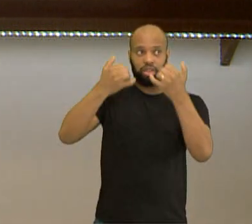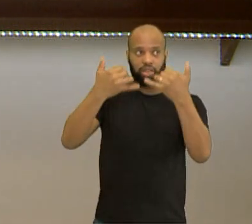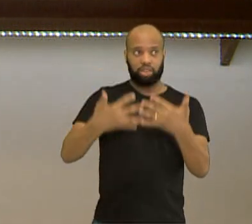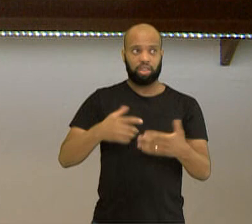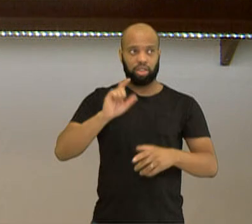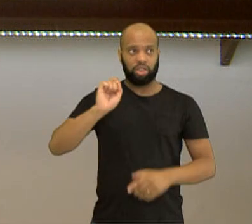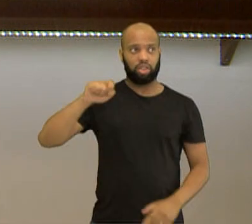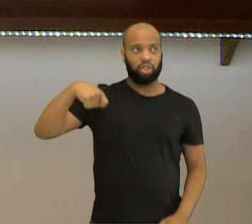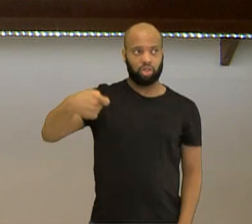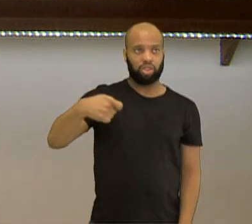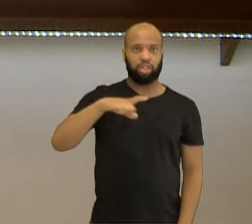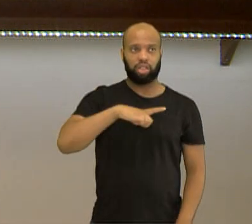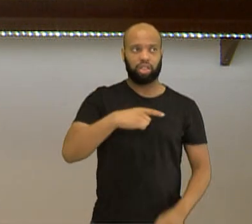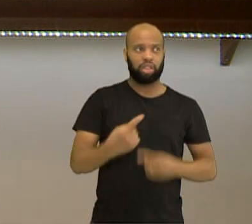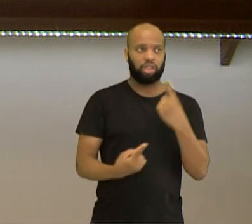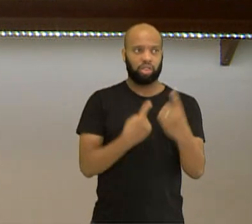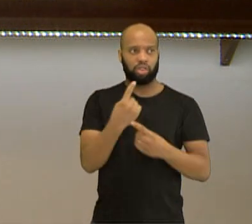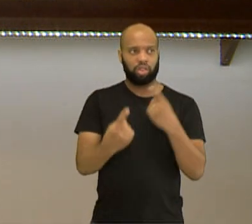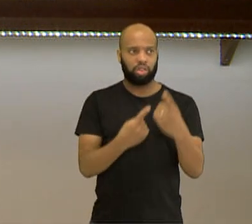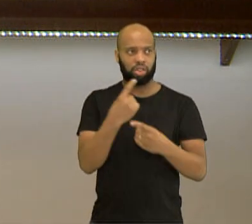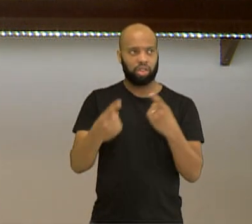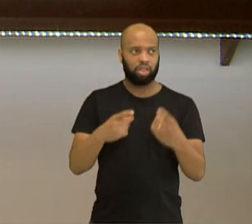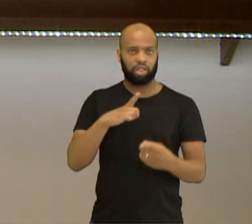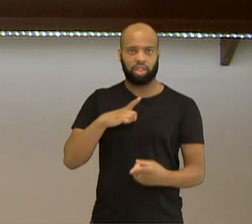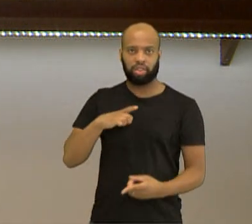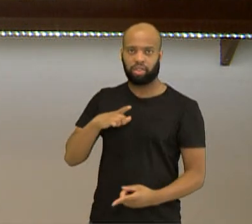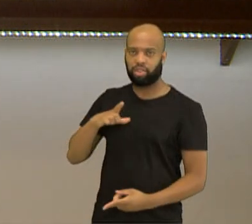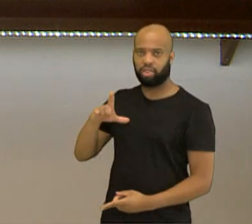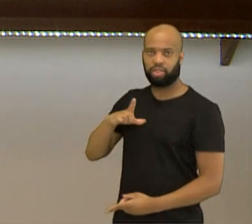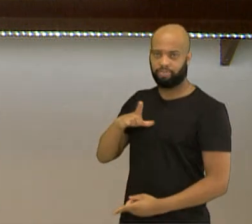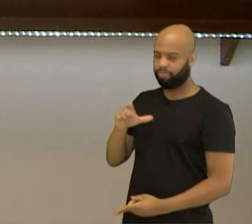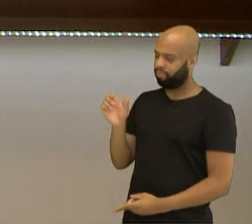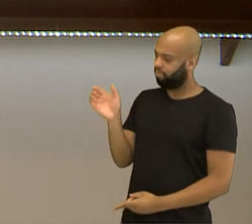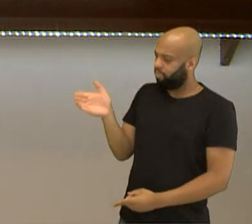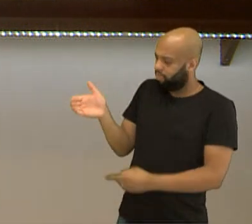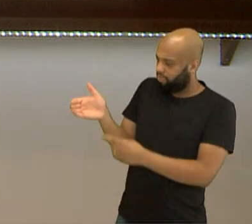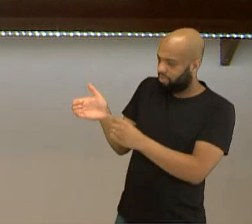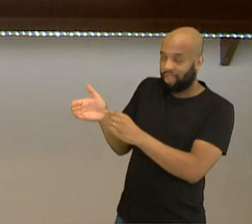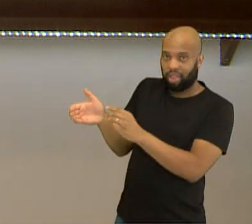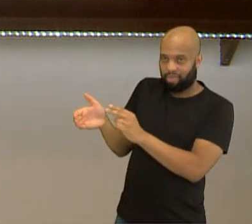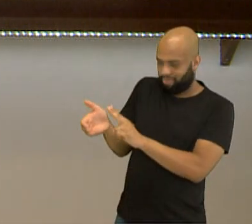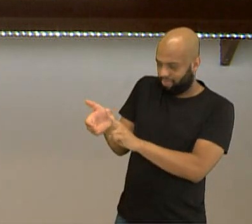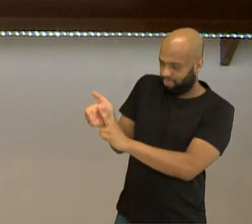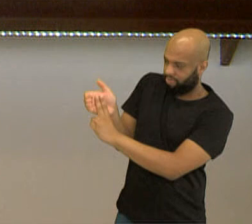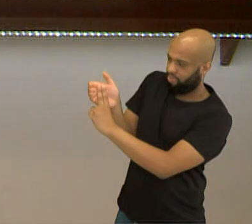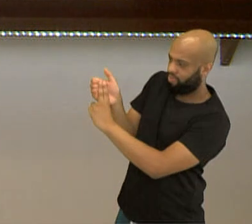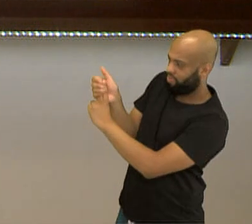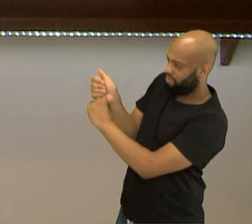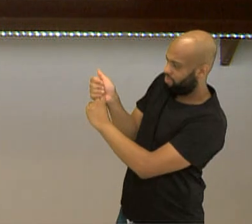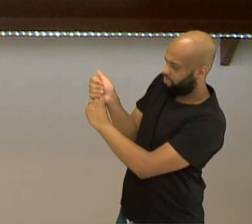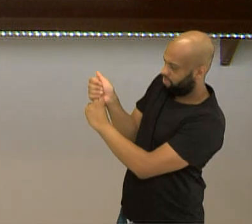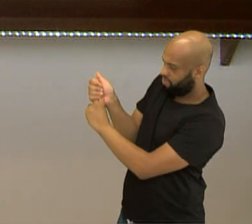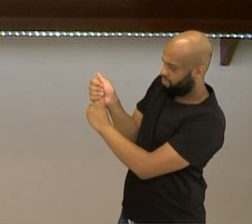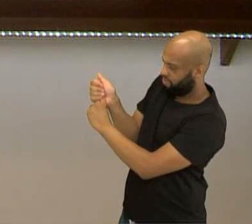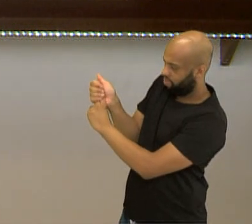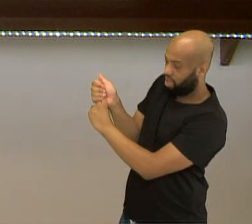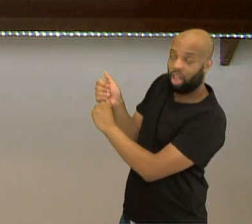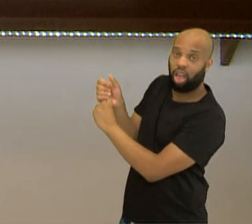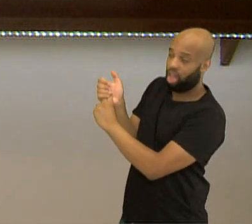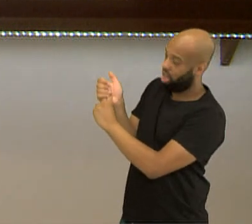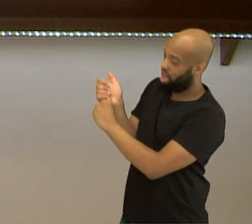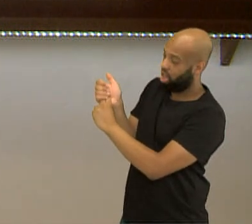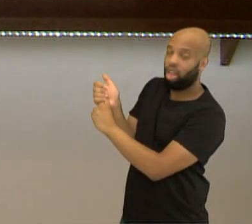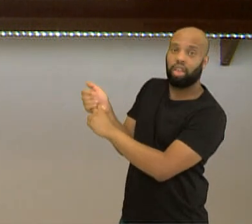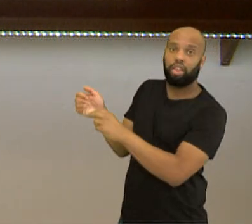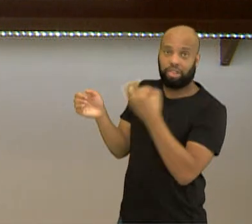vocês sobre qual é a distância certa, lá a hora que você pega a raquete, abraça lá a raquete, com o dedinho aqui,